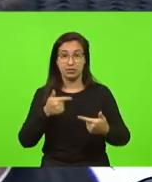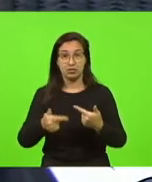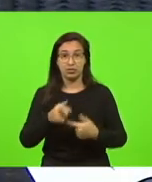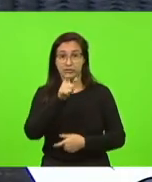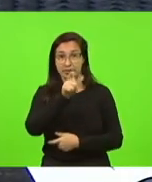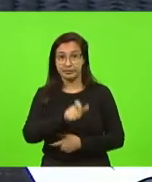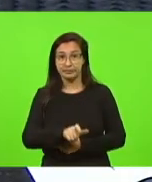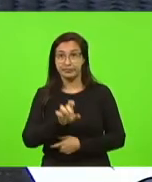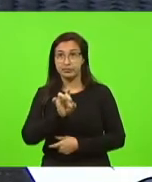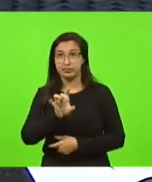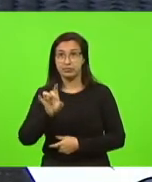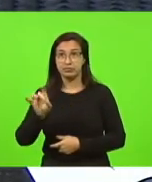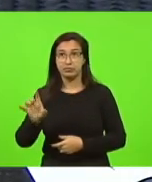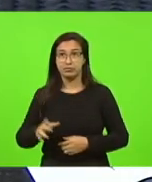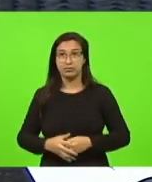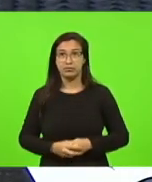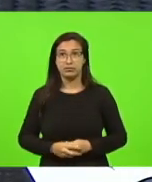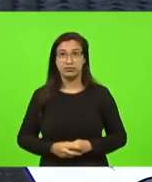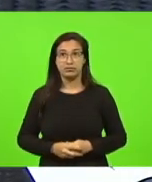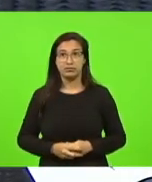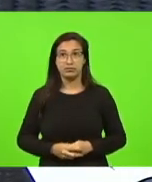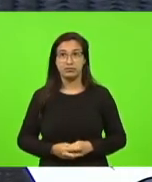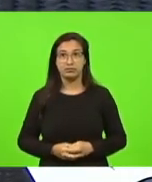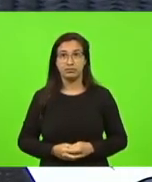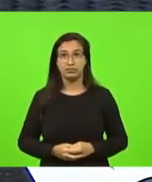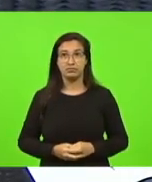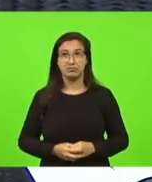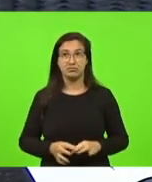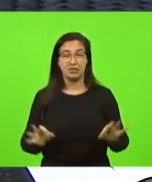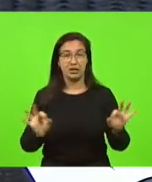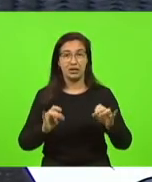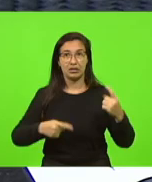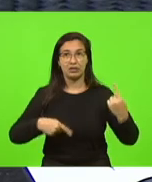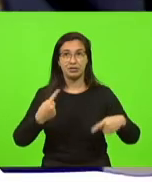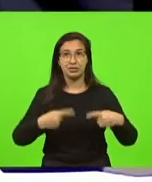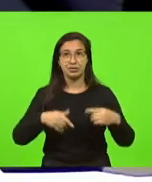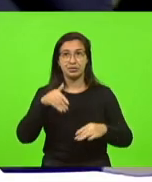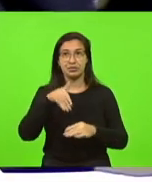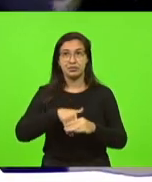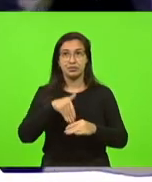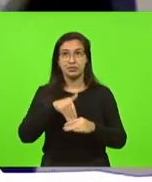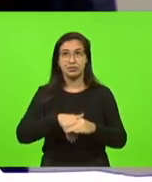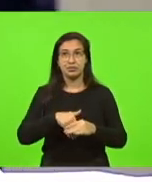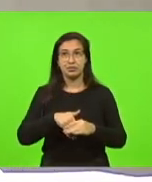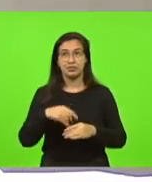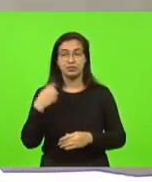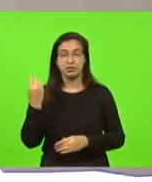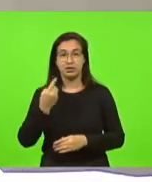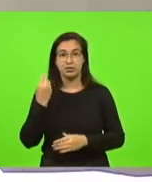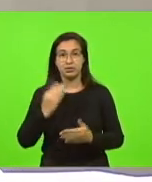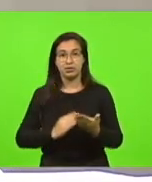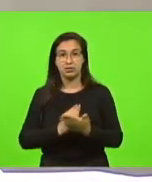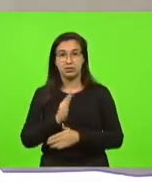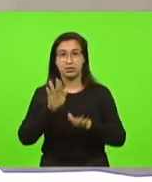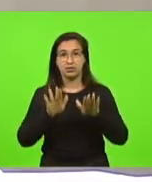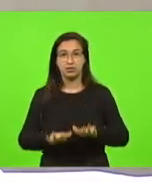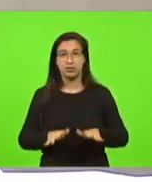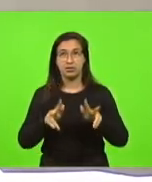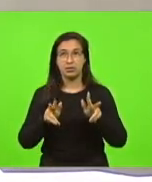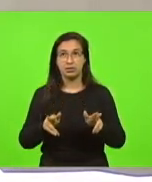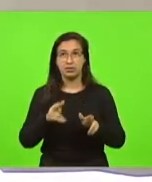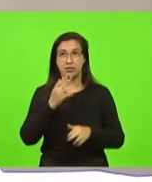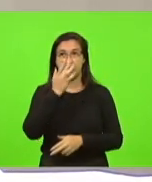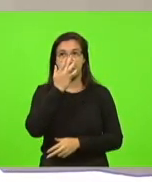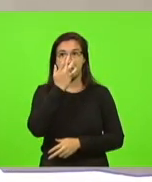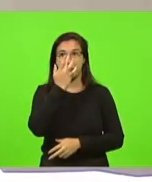Isso, presidente. Não havendo mais quem queira discutir em votação, deputados que aprovam, permaneçam como se encontram. Eu gostaria